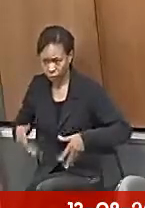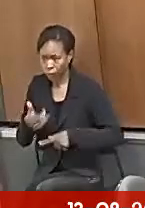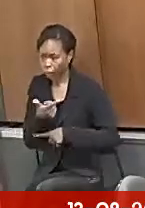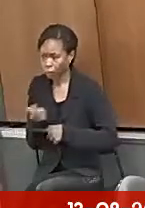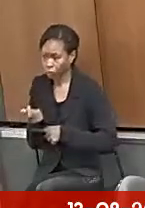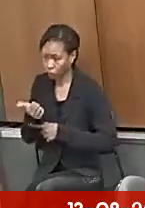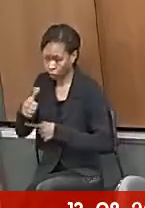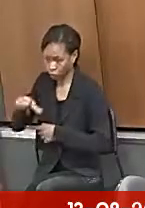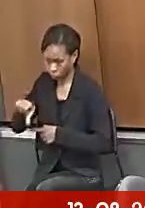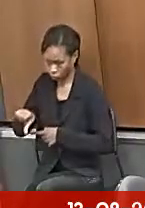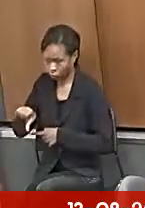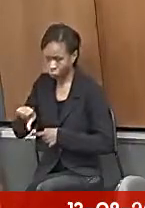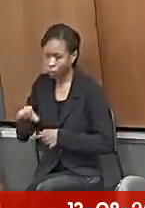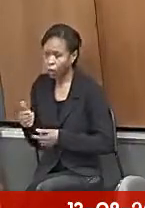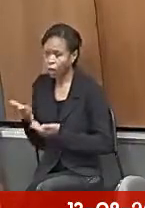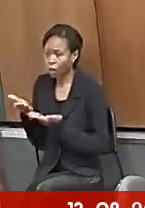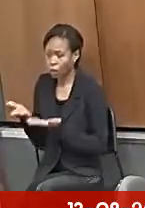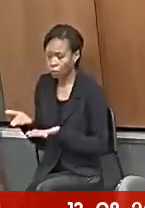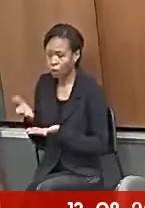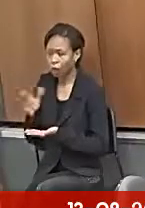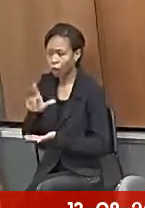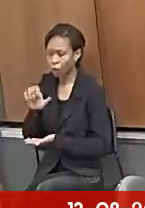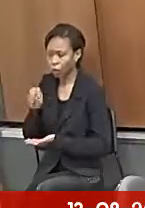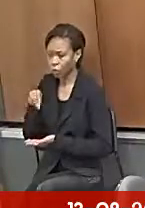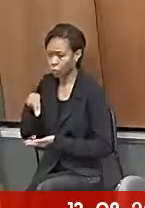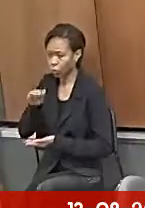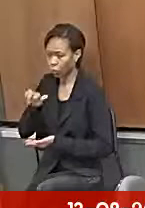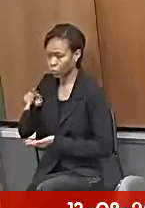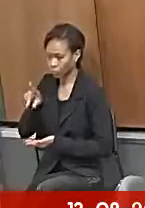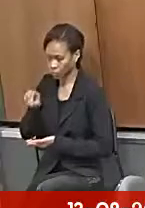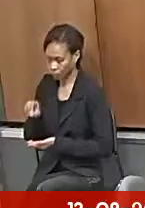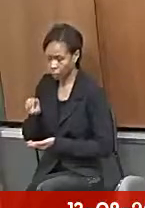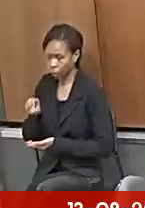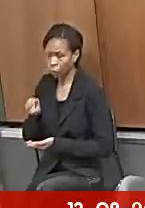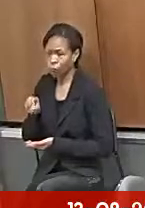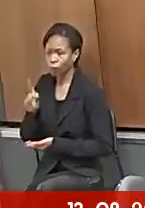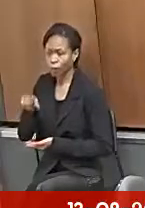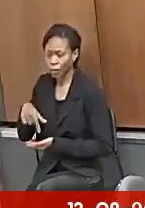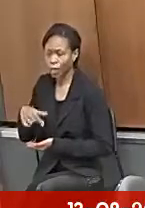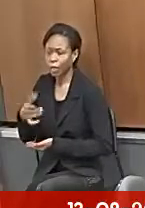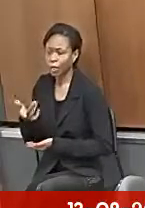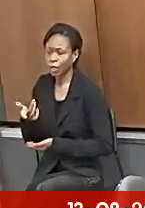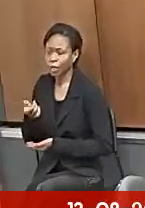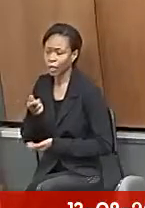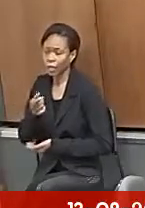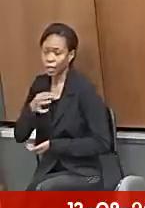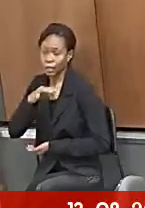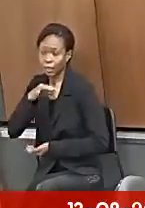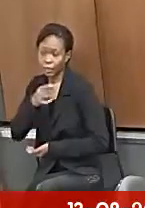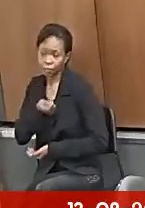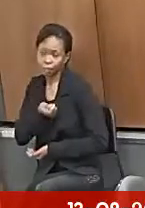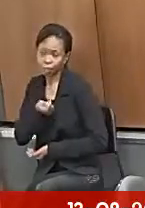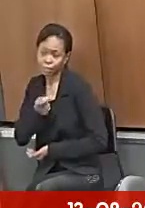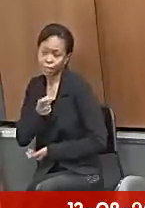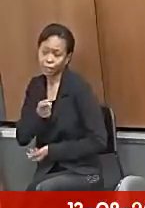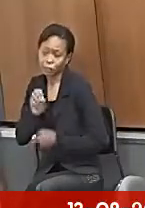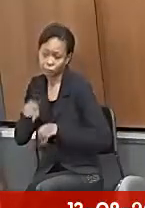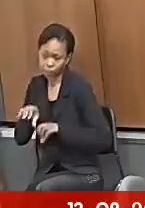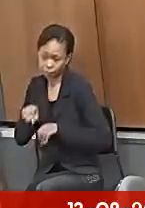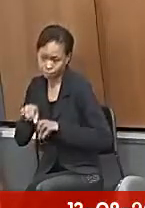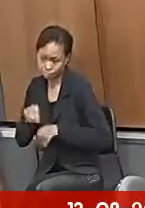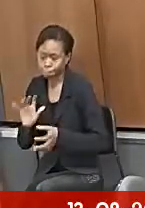ao senhor leonardo flávio de oliveira técnico e coordenador das equipes neste